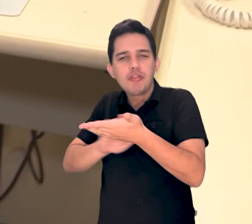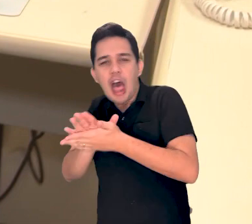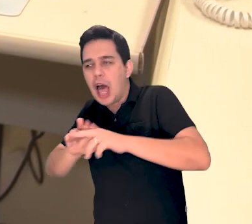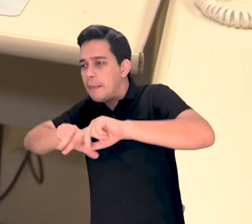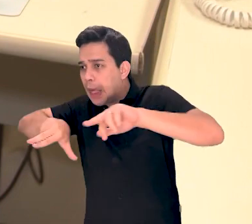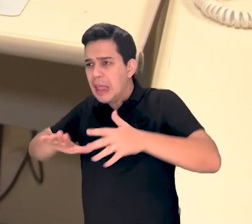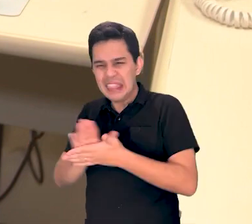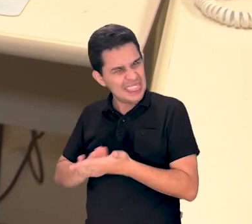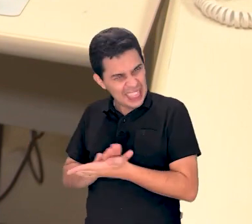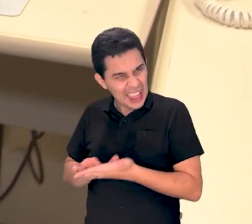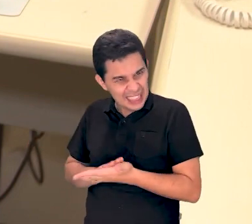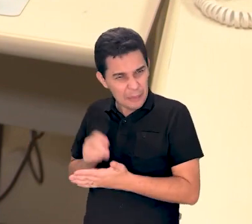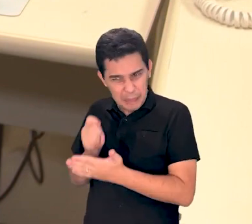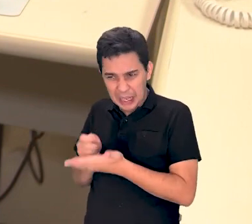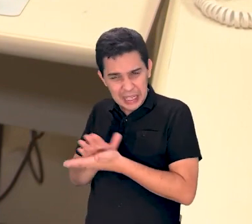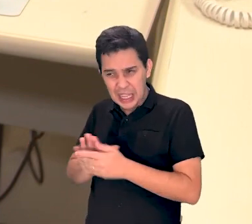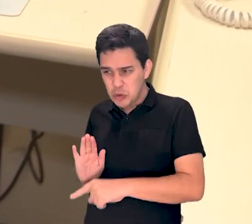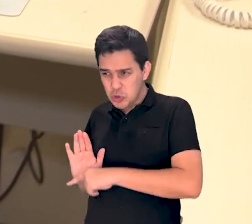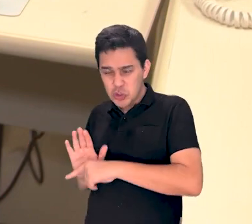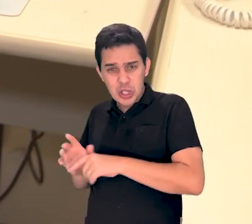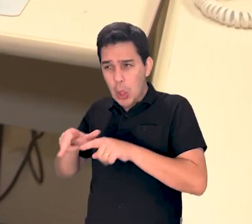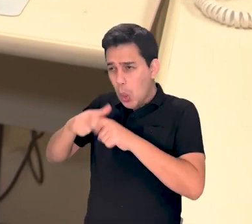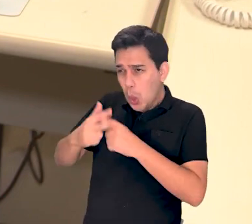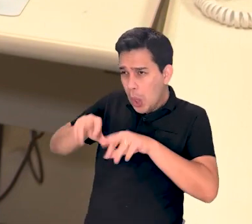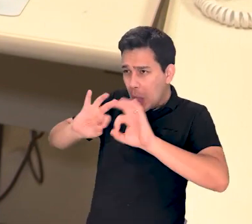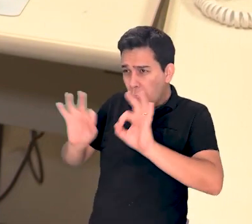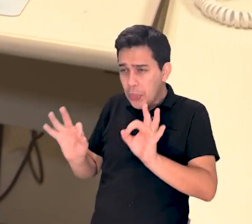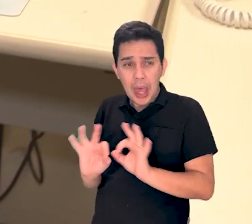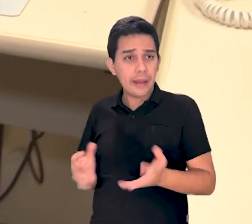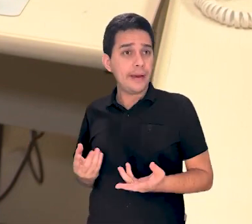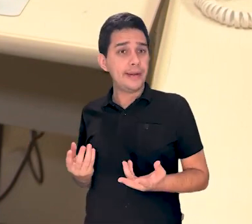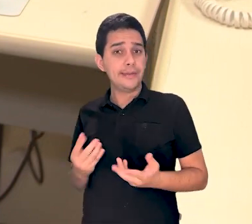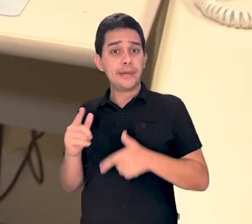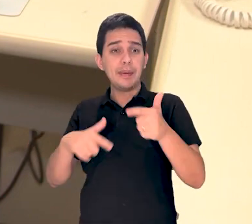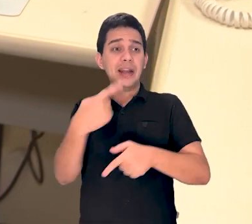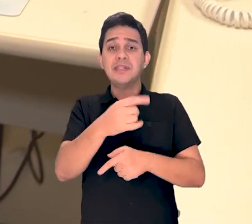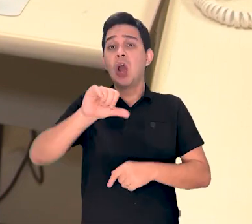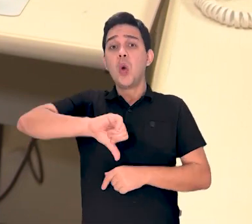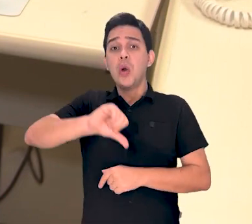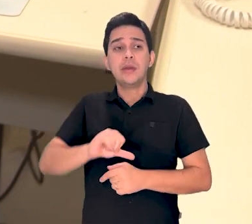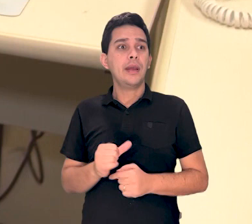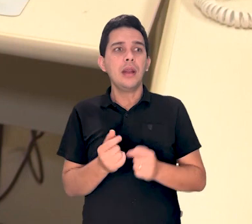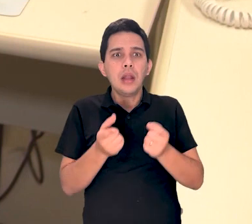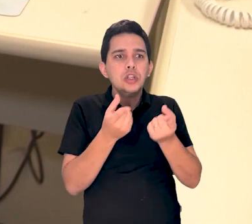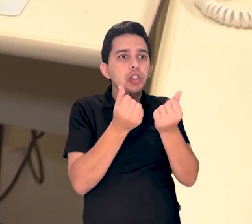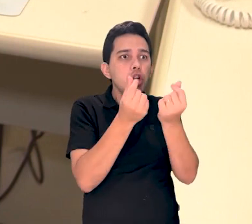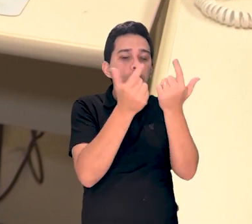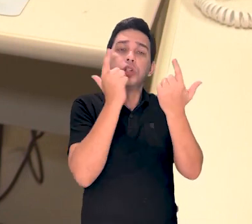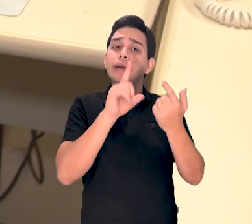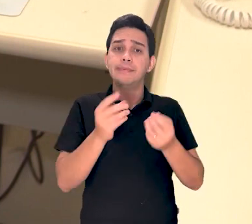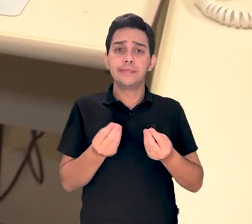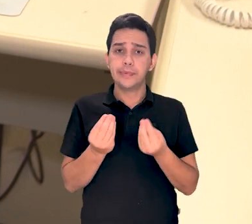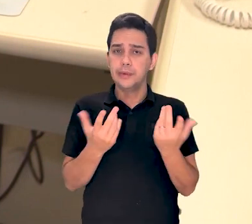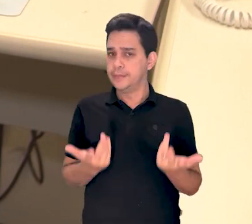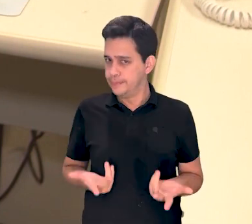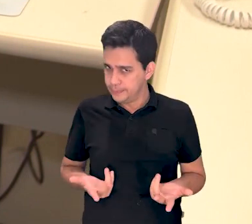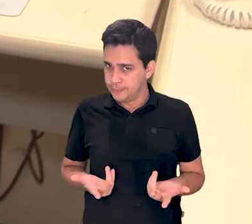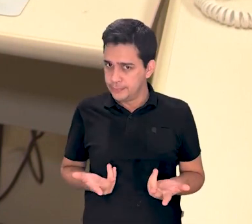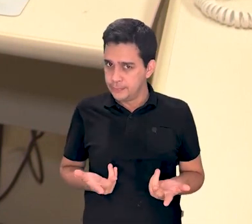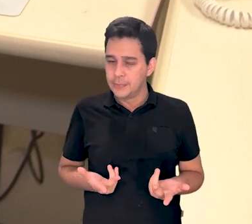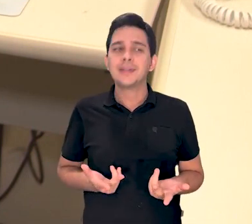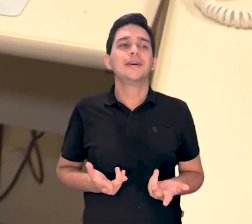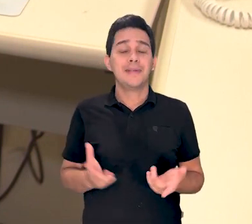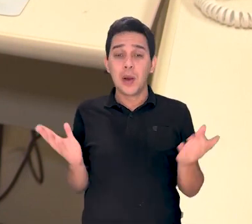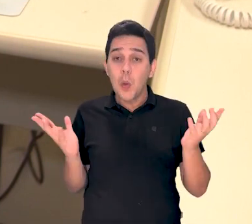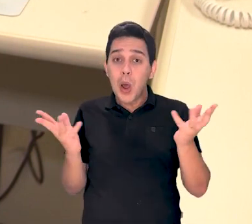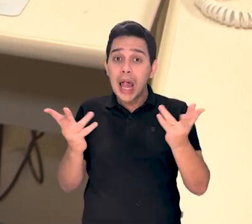senão a investimento no serviço então a a sua qualidade fica